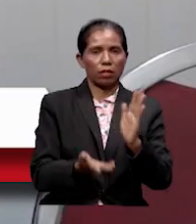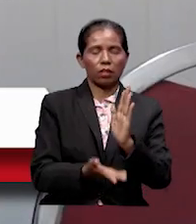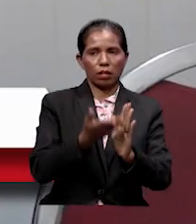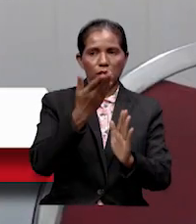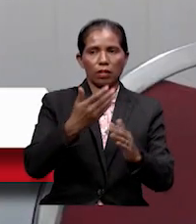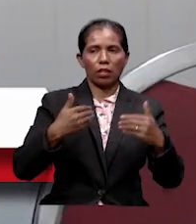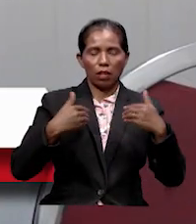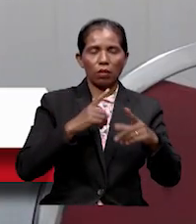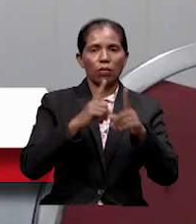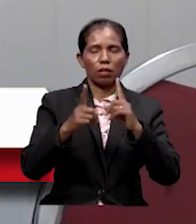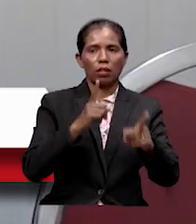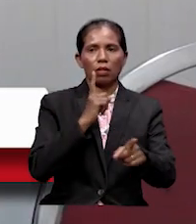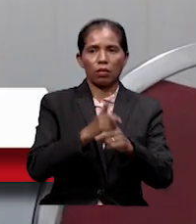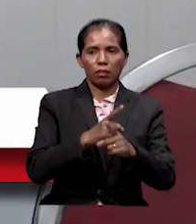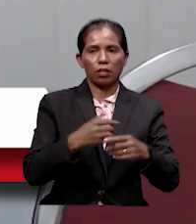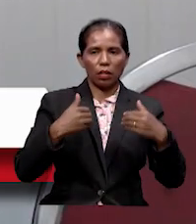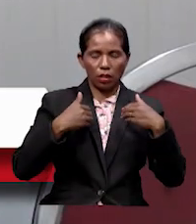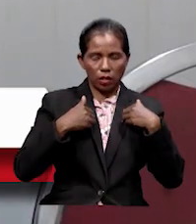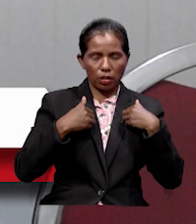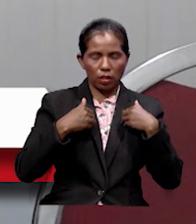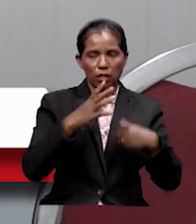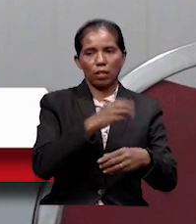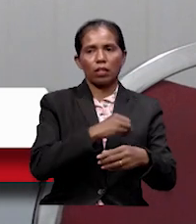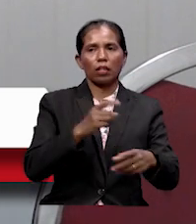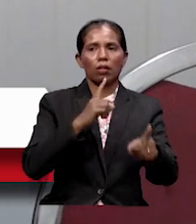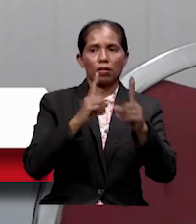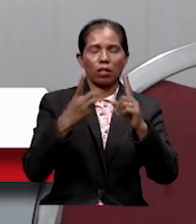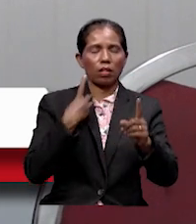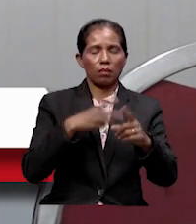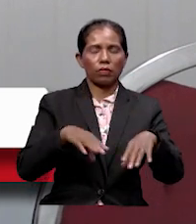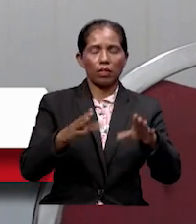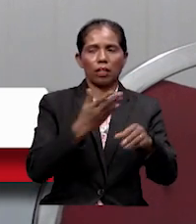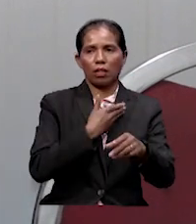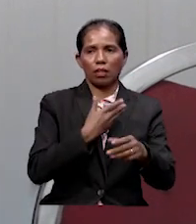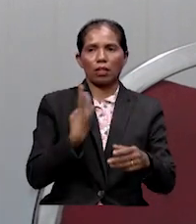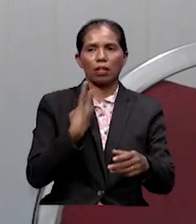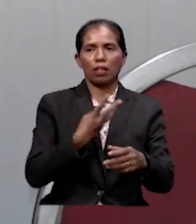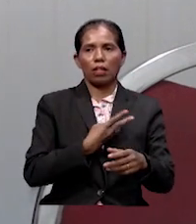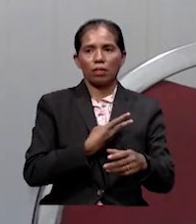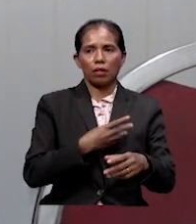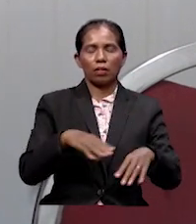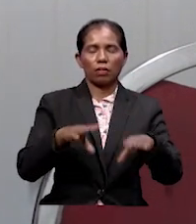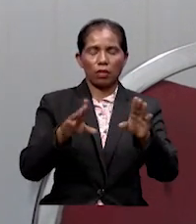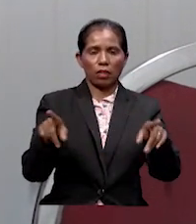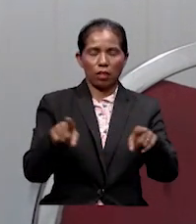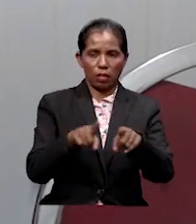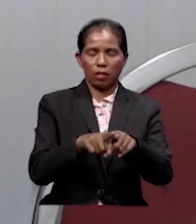musu fali duvides ya publiku na badi yang kata agora ami fang presu salah. Agora ami se fang presu normal.